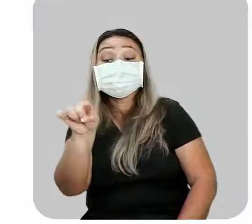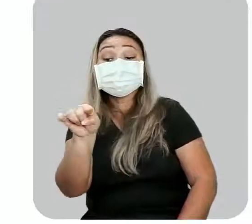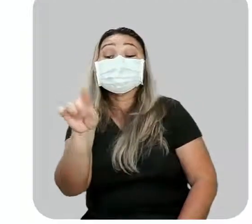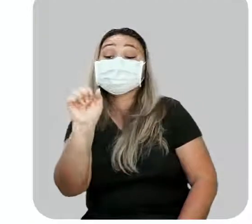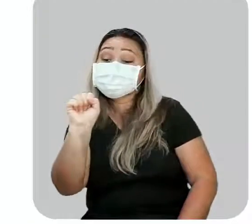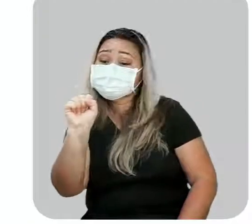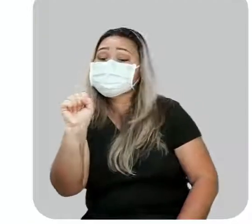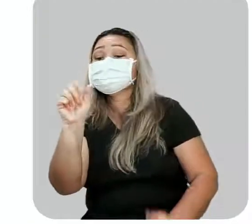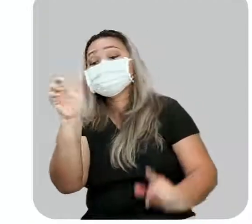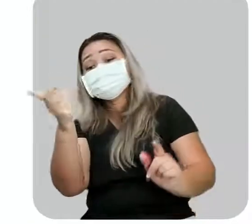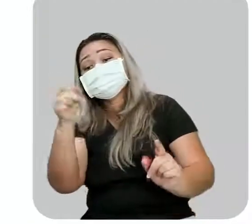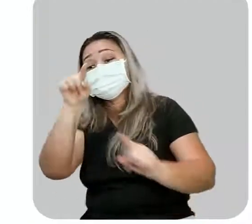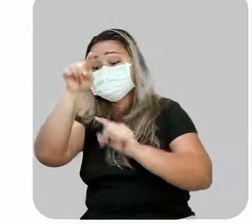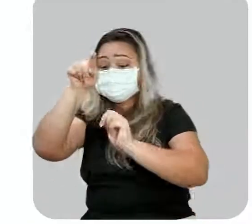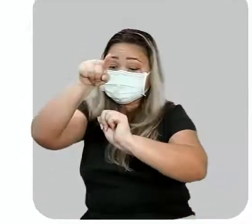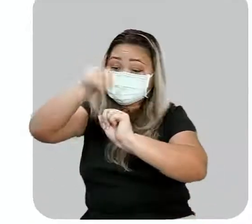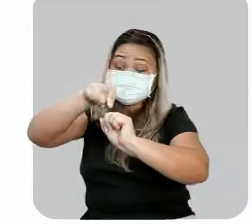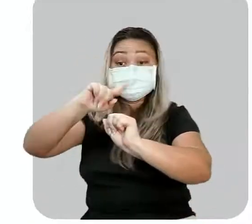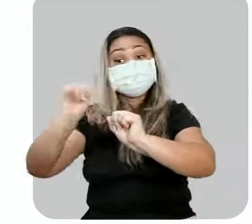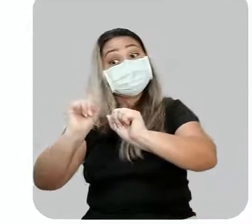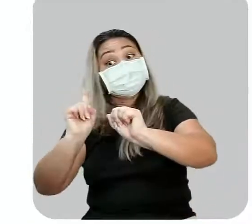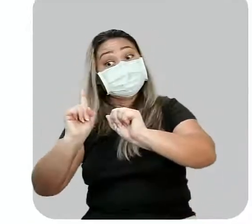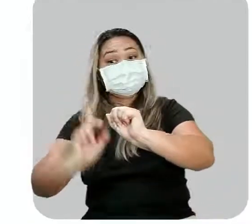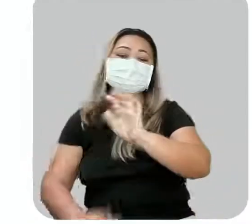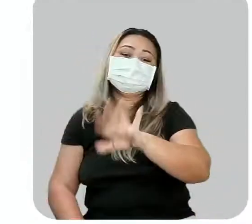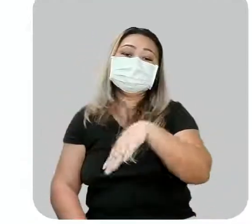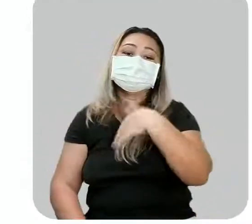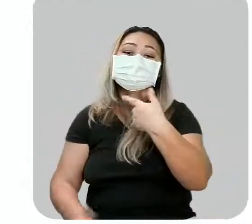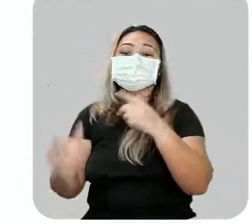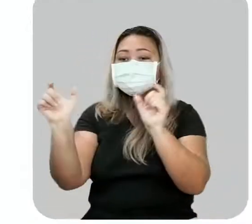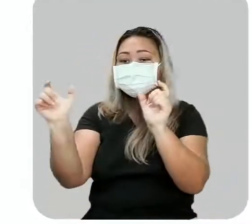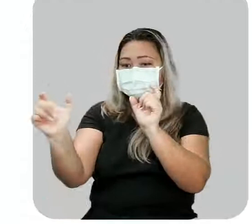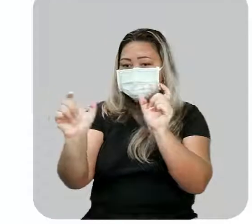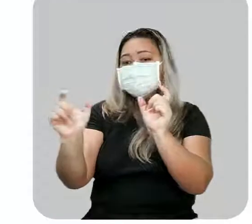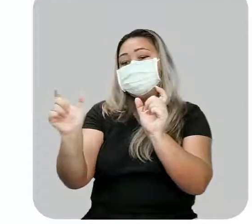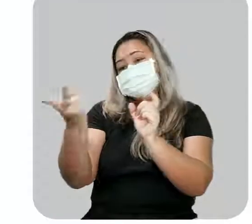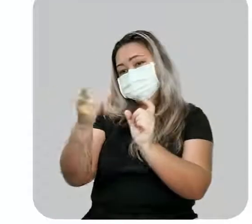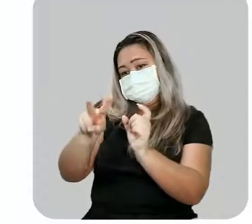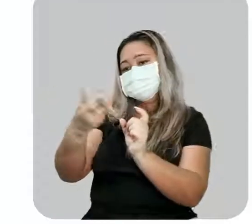pode aparecer com crase ou sem crase. As